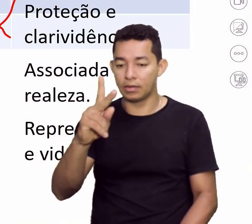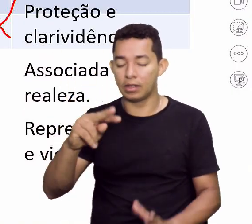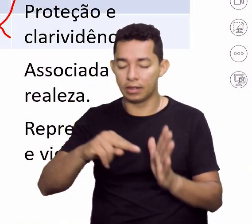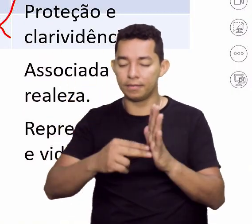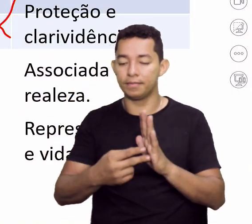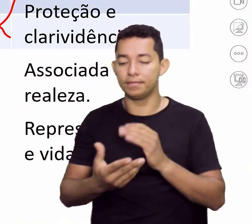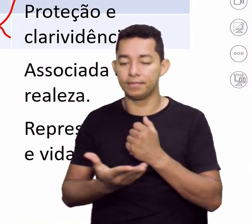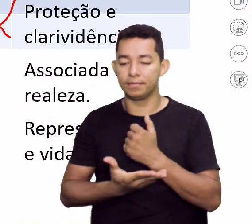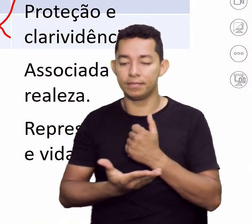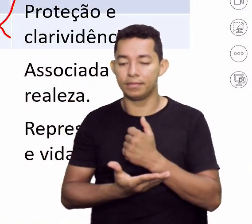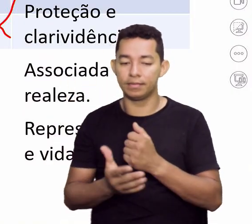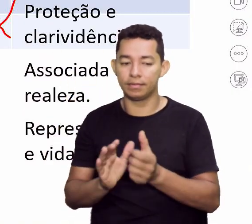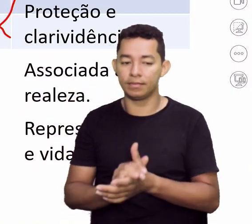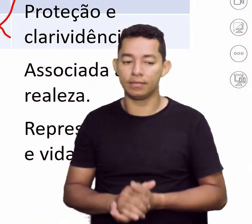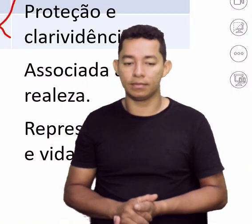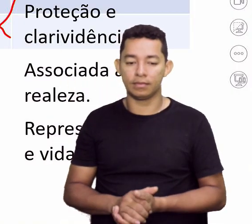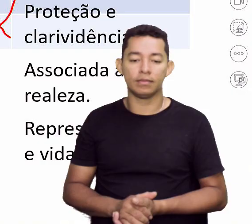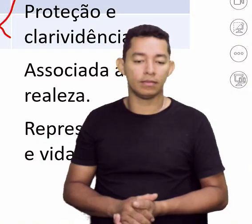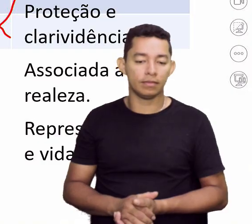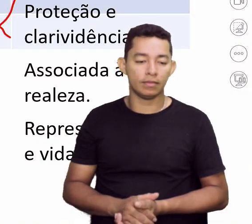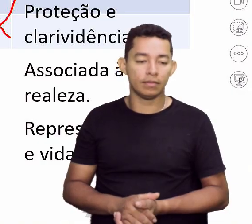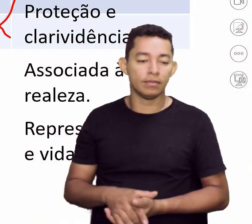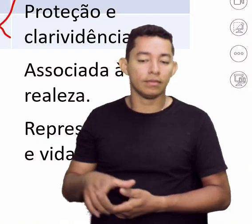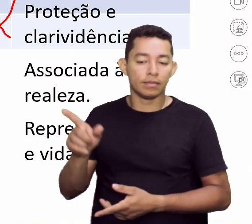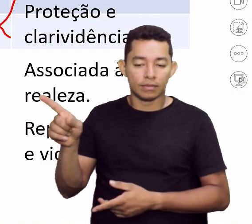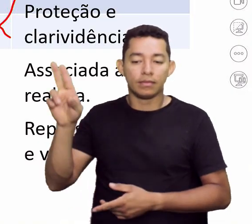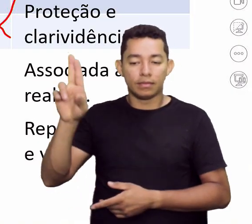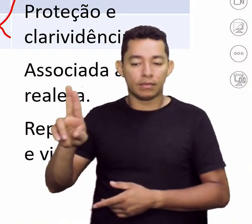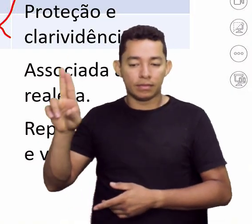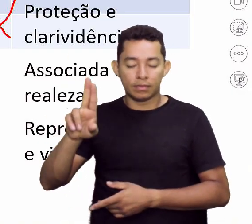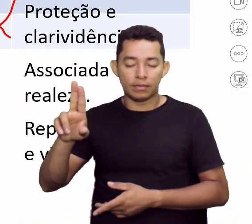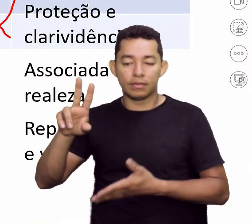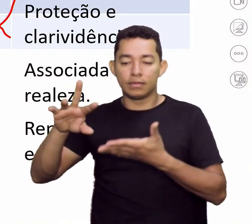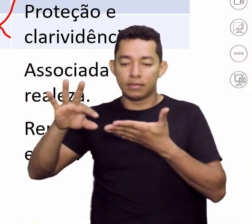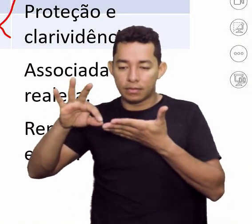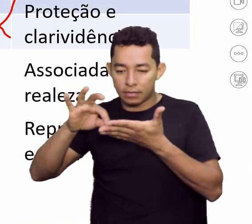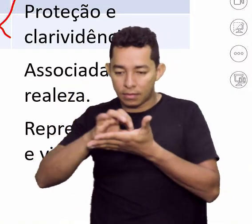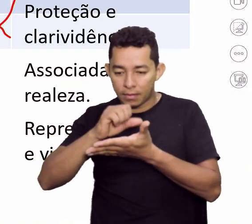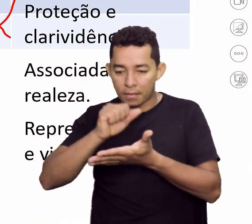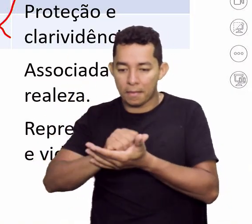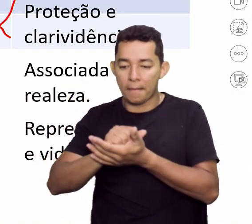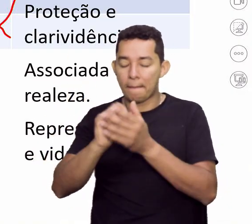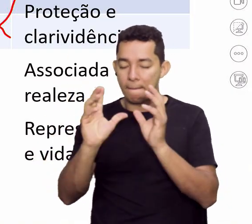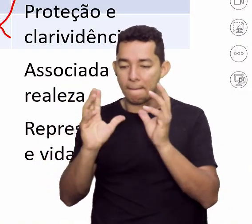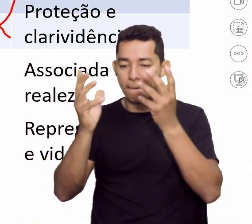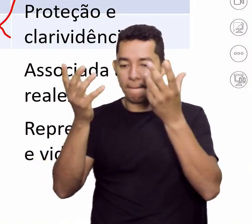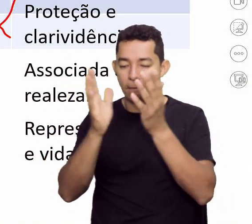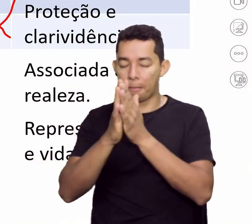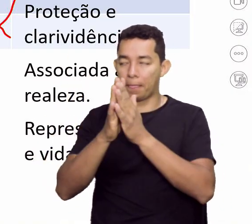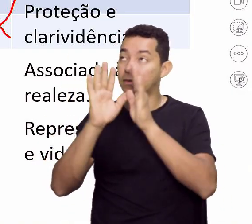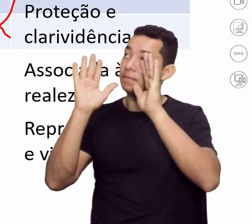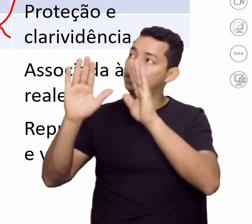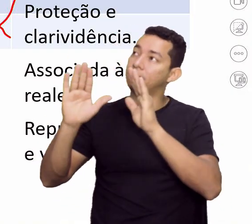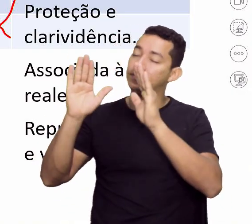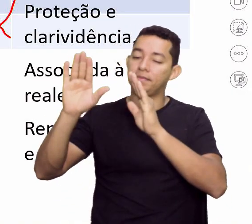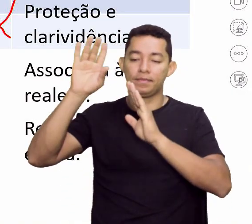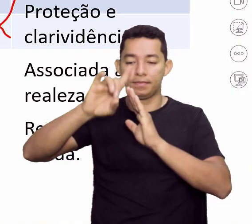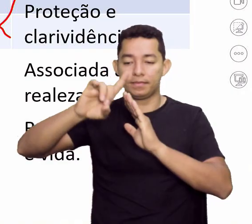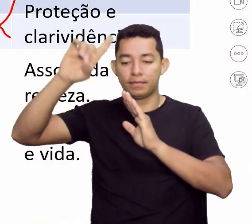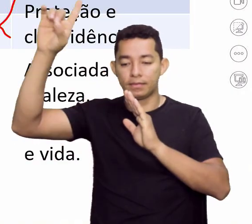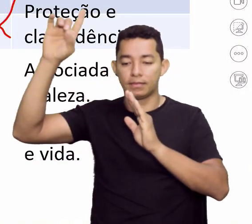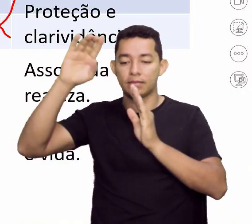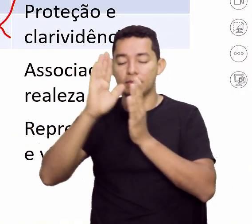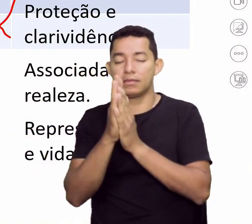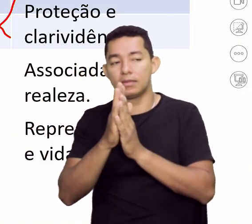Os hieróglifos eram usados para registrar eventos, glorificar os deuses e decorar